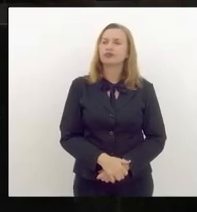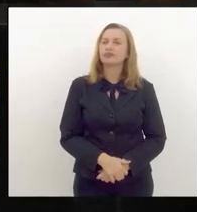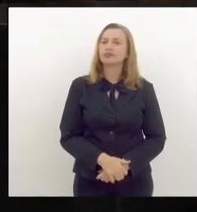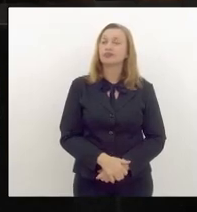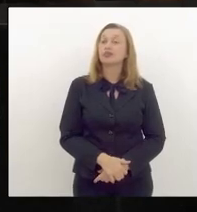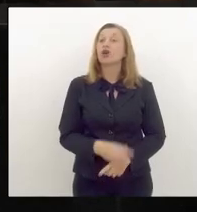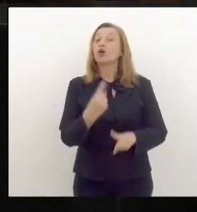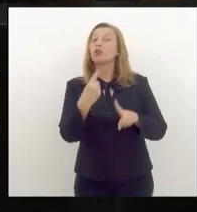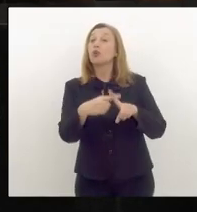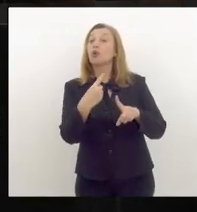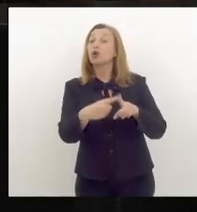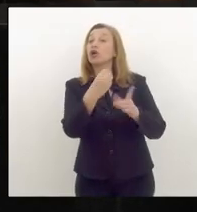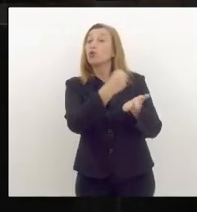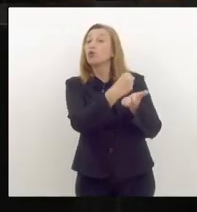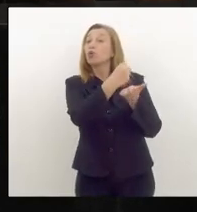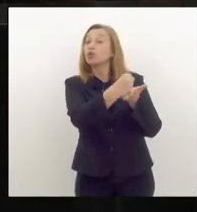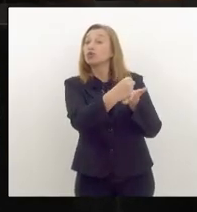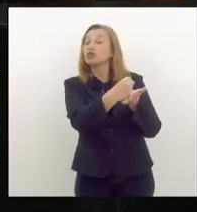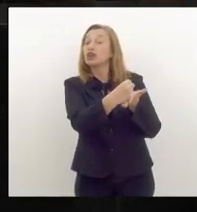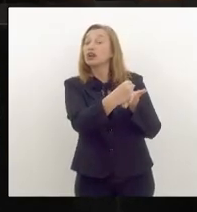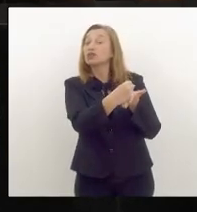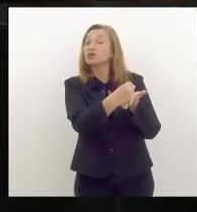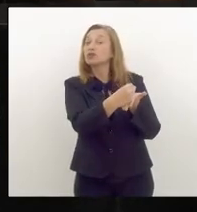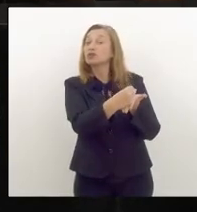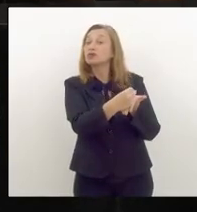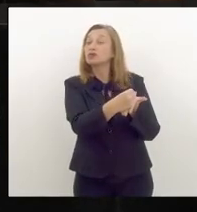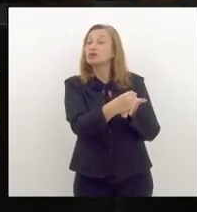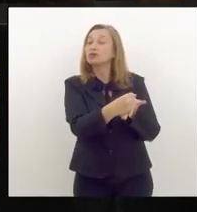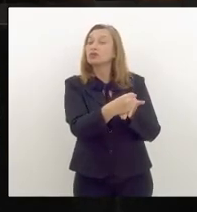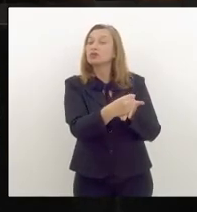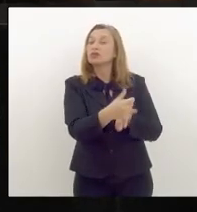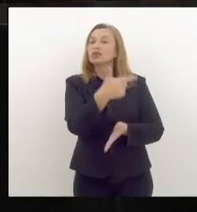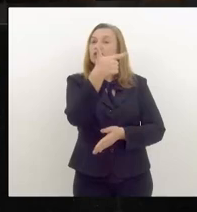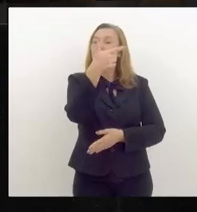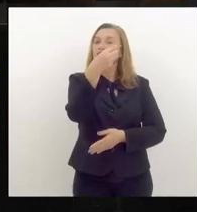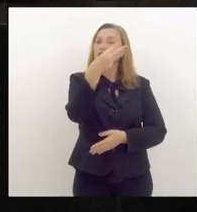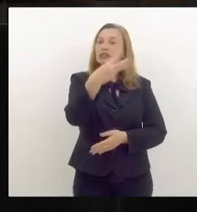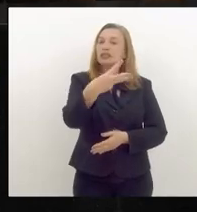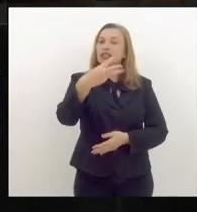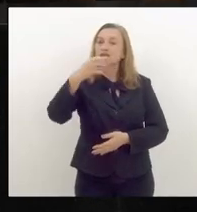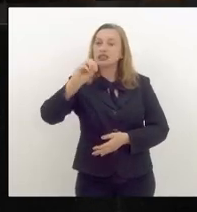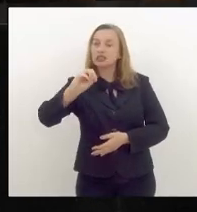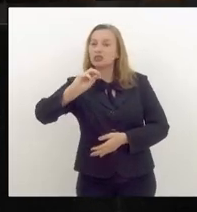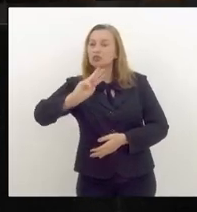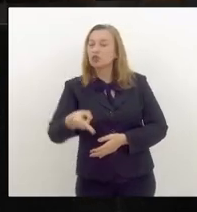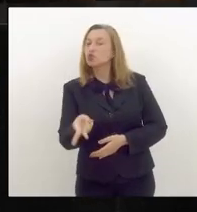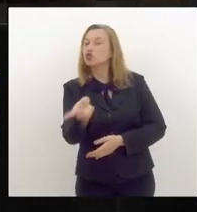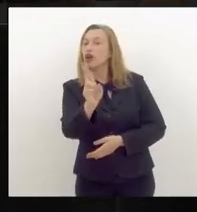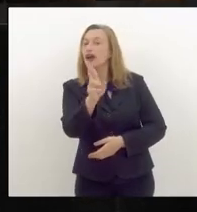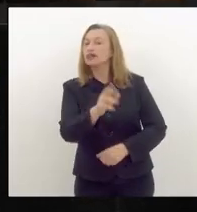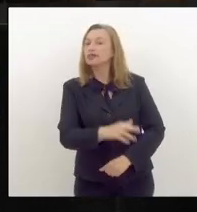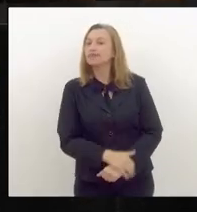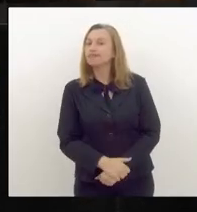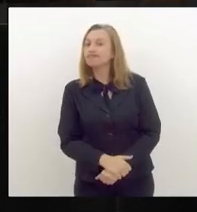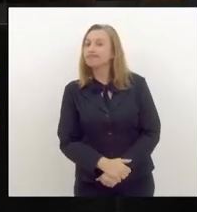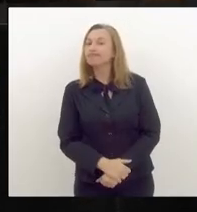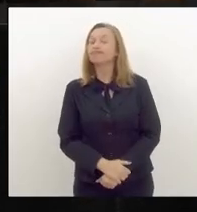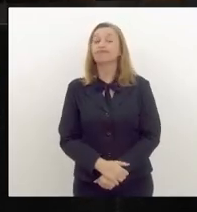é porque chegou a trato é da ordem de 300 milhões de reais